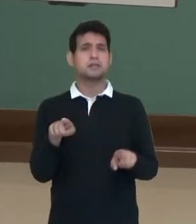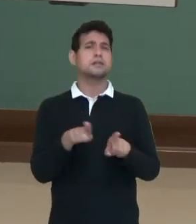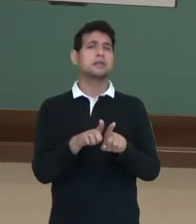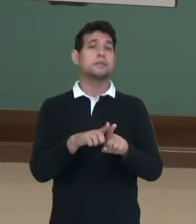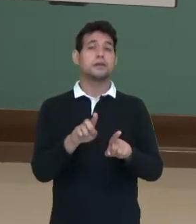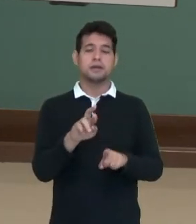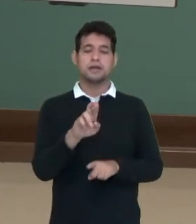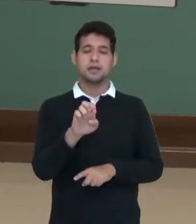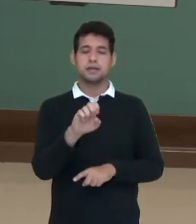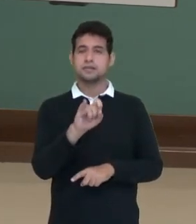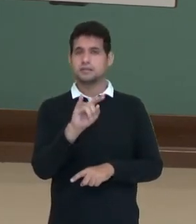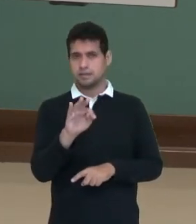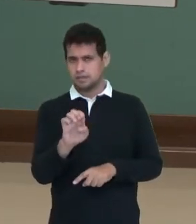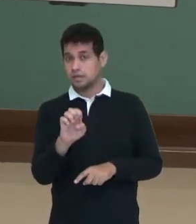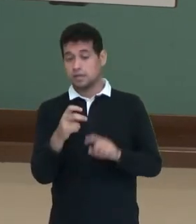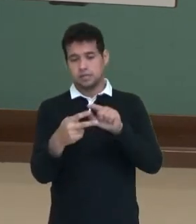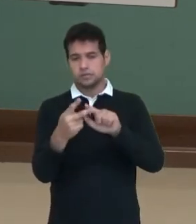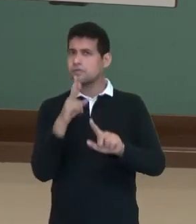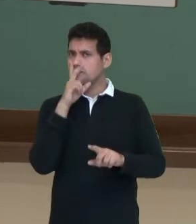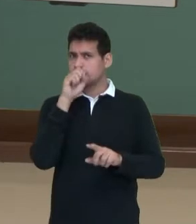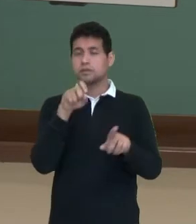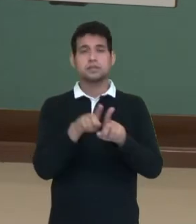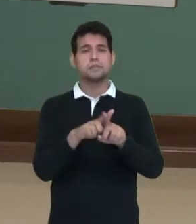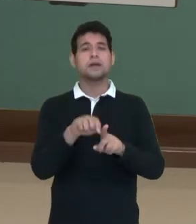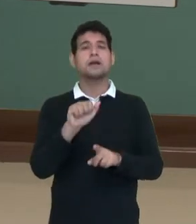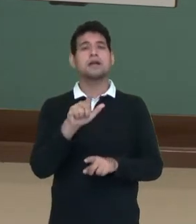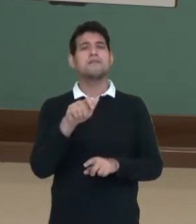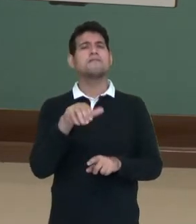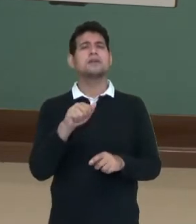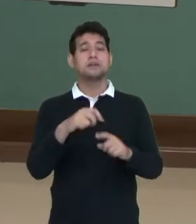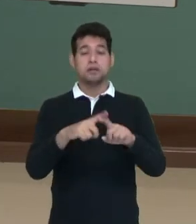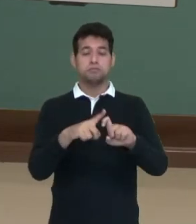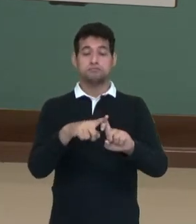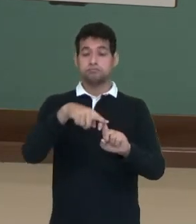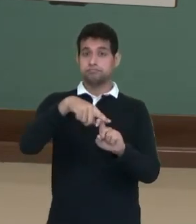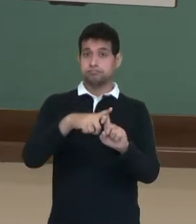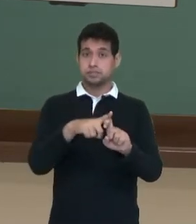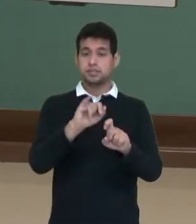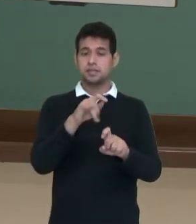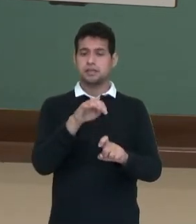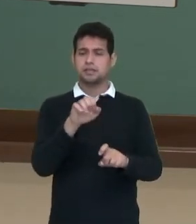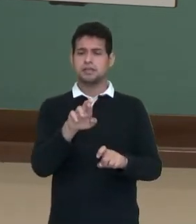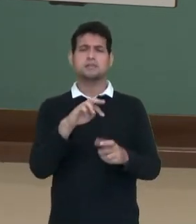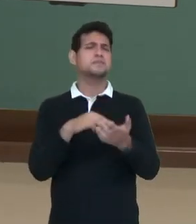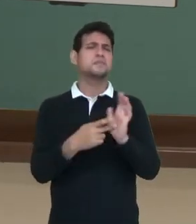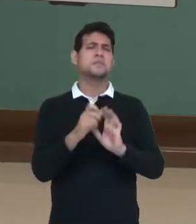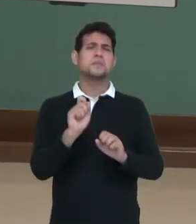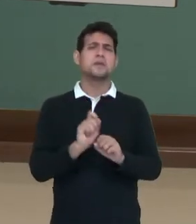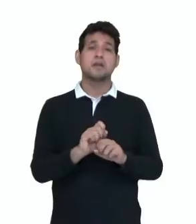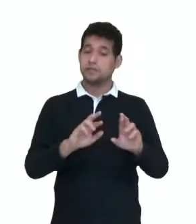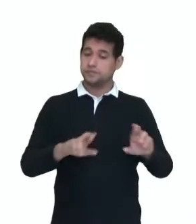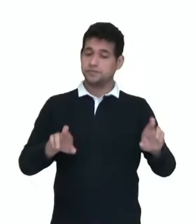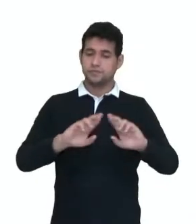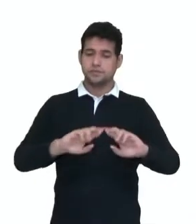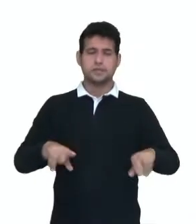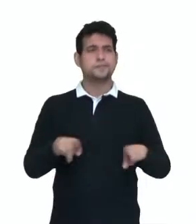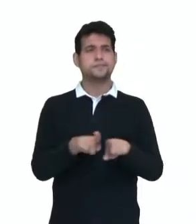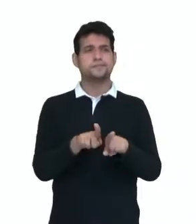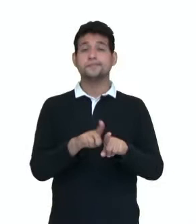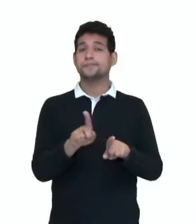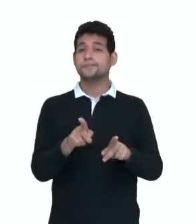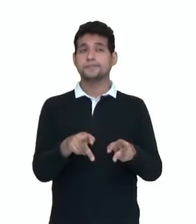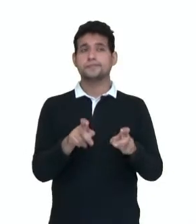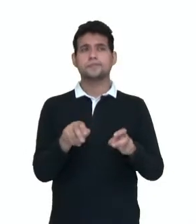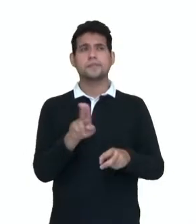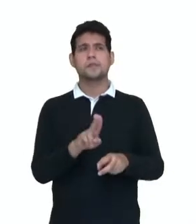força resistente, né? A alavanca interresistente, né, um outro tipo de alavanca, aqui o